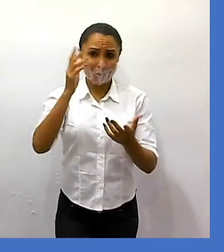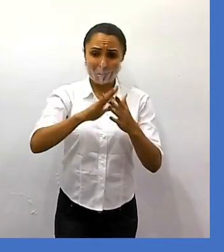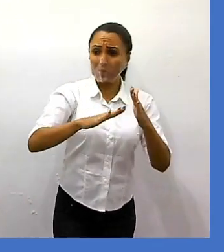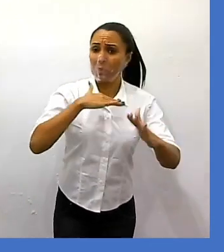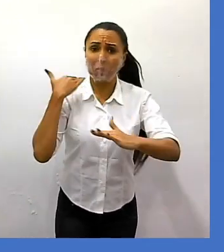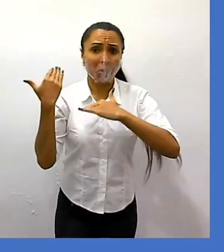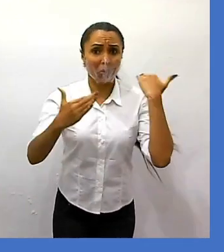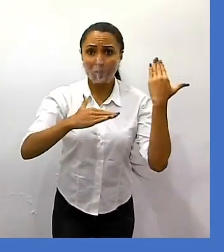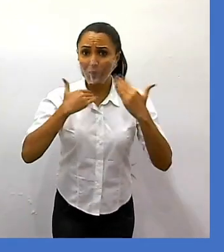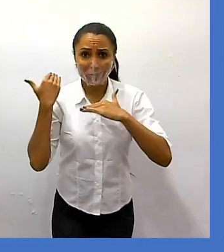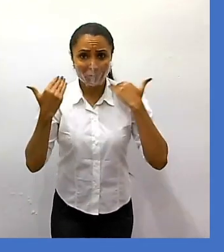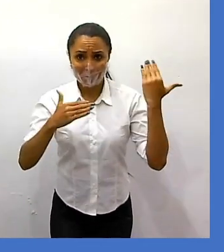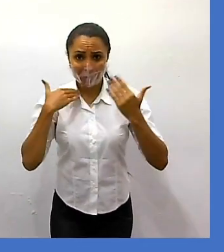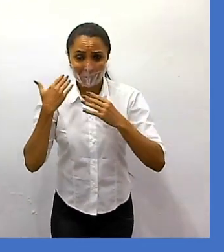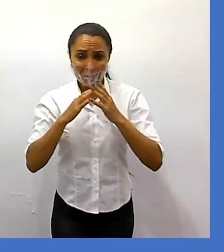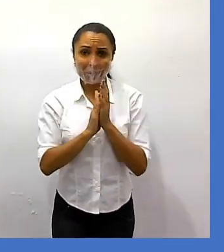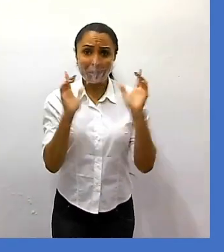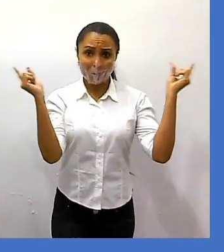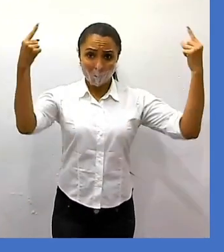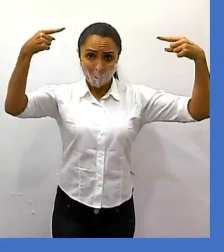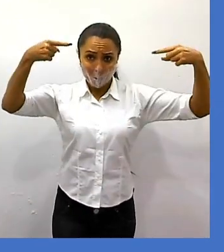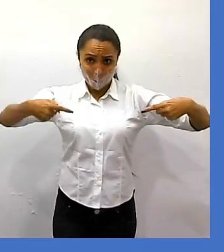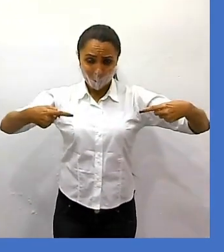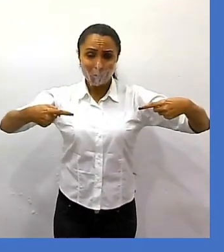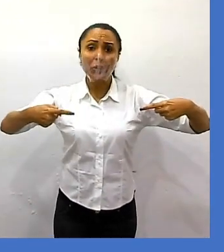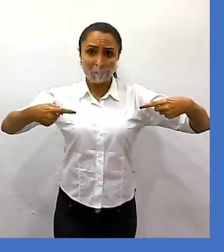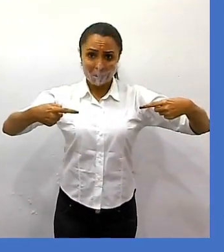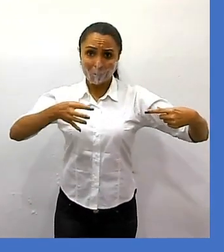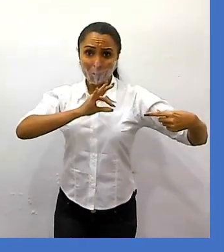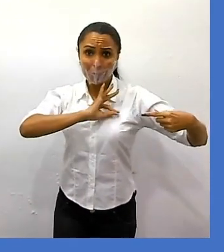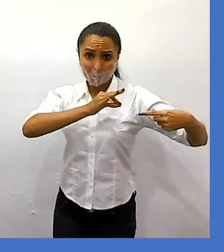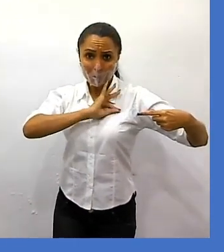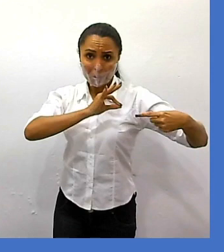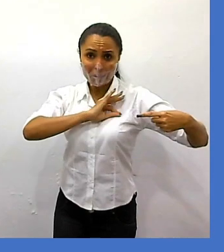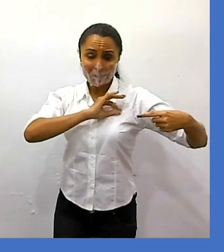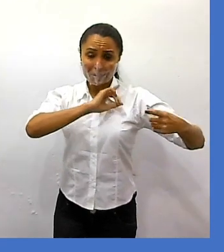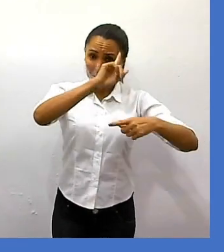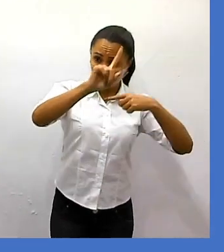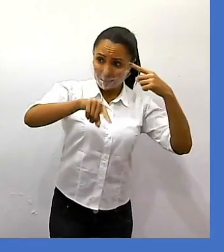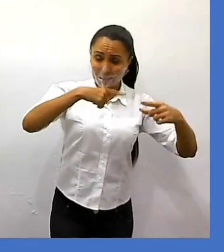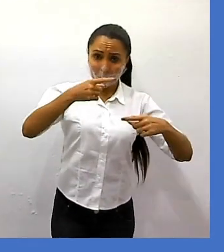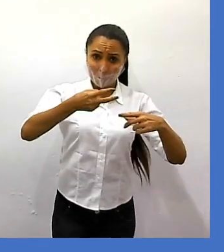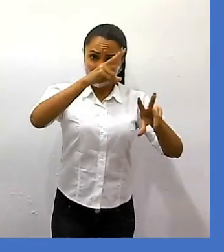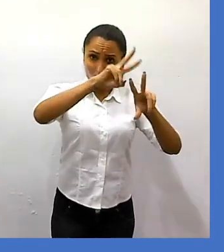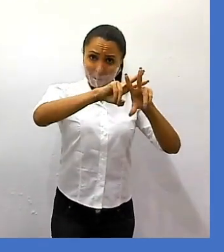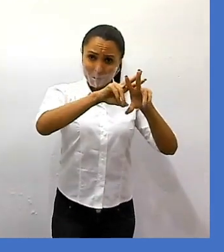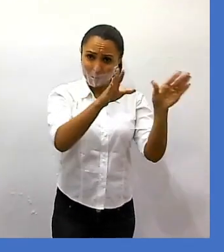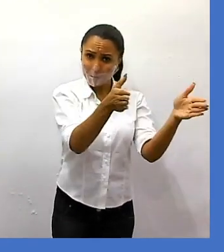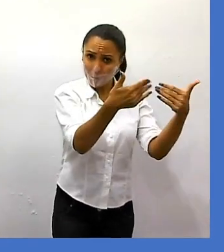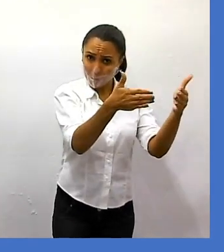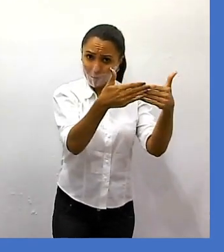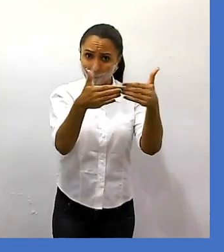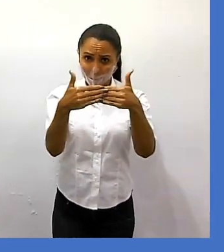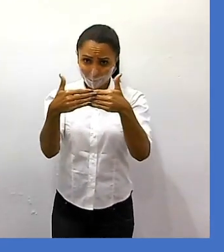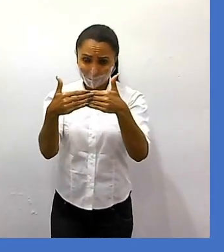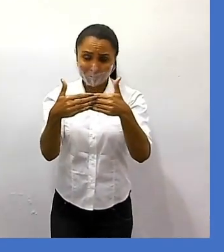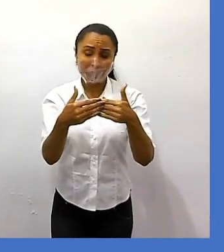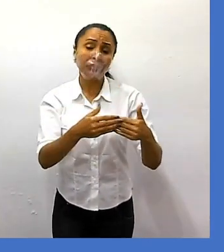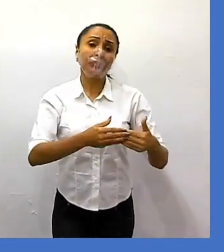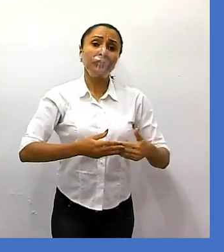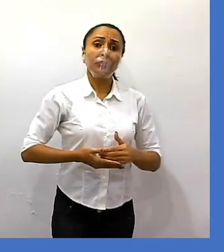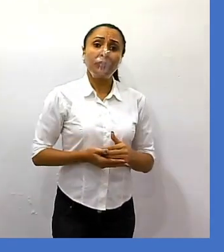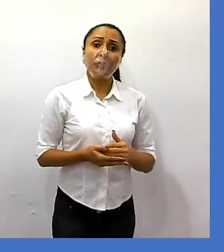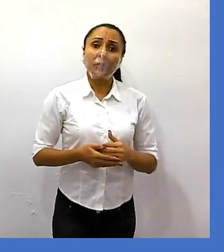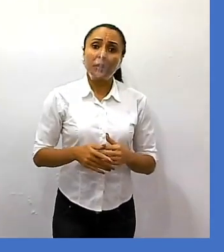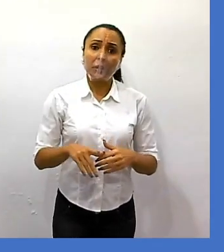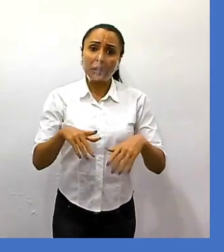mortos nesse confronto com a polícia, e depois disso, esse presídio foi fechado, e